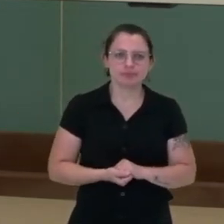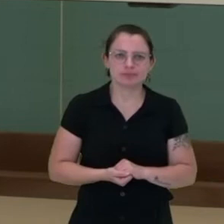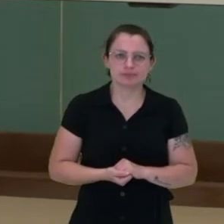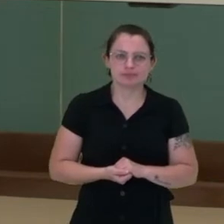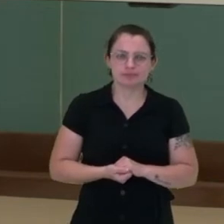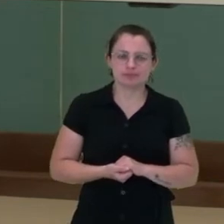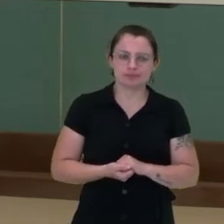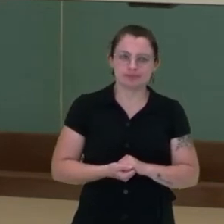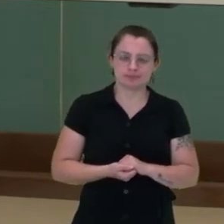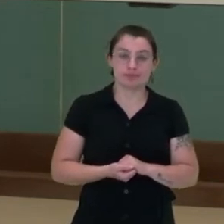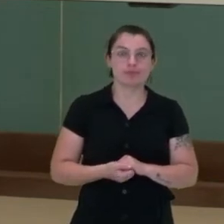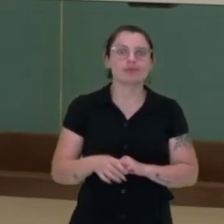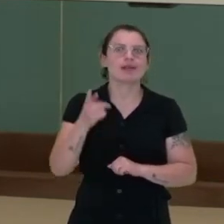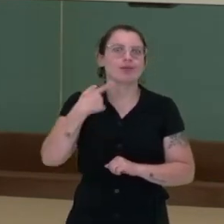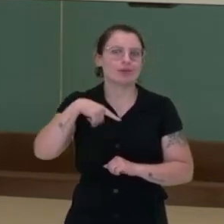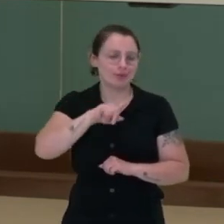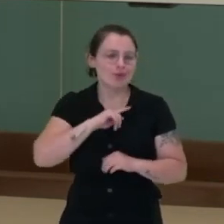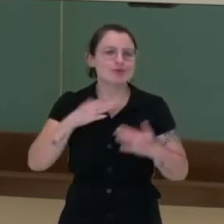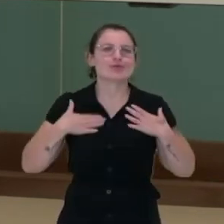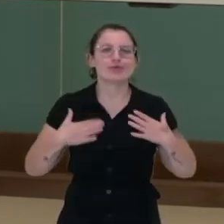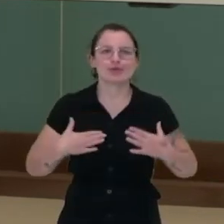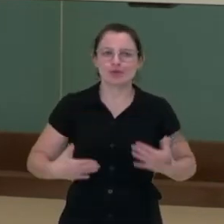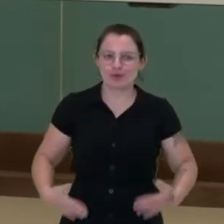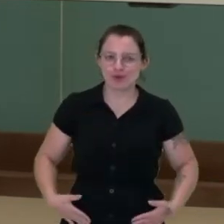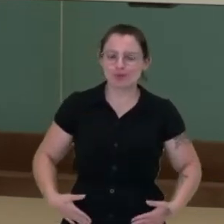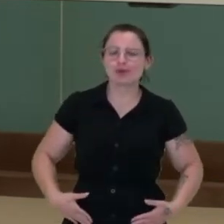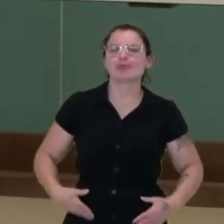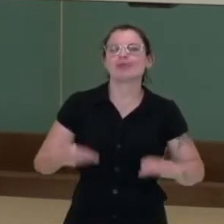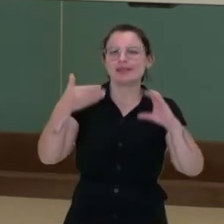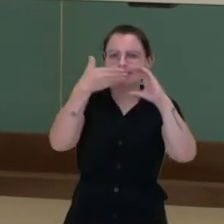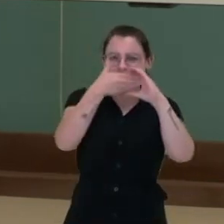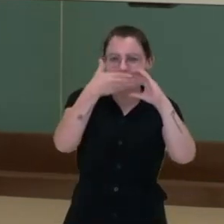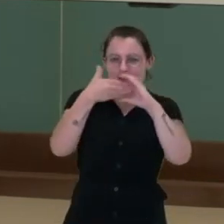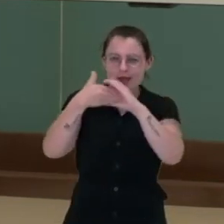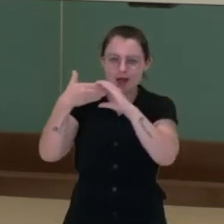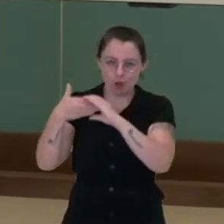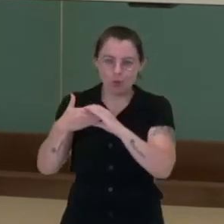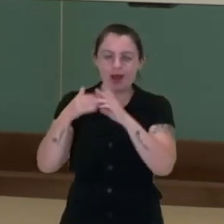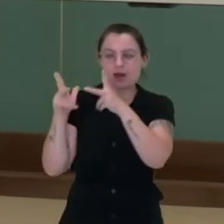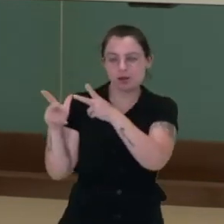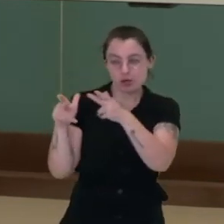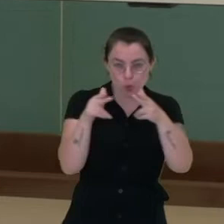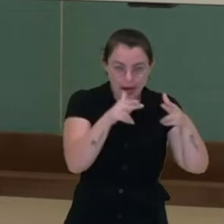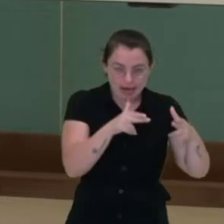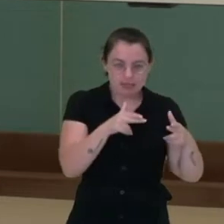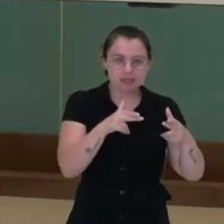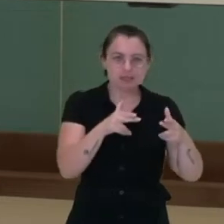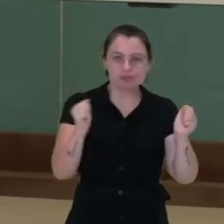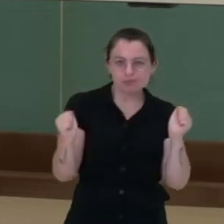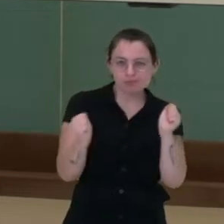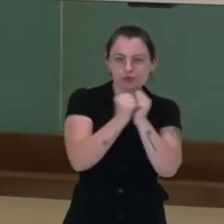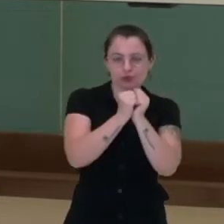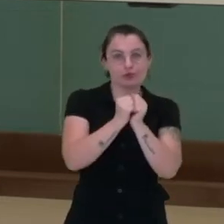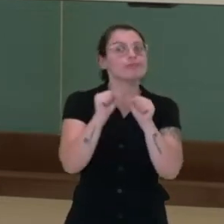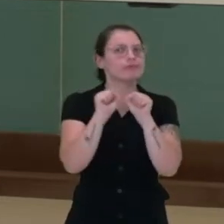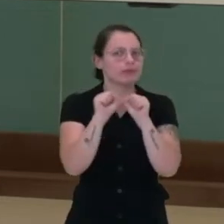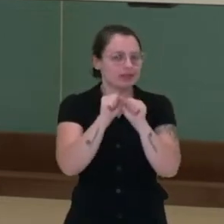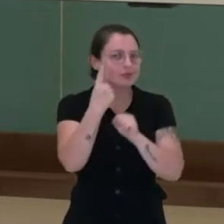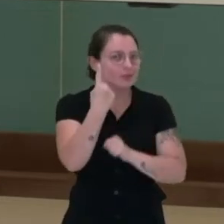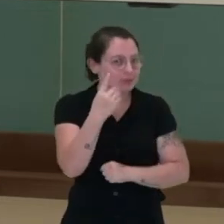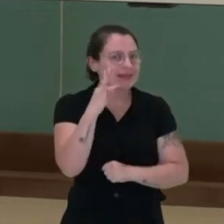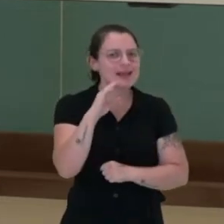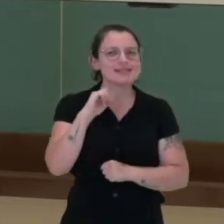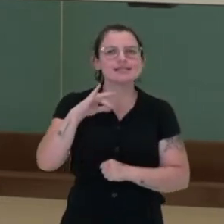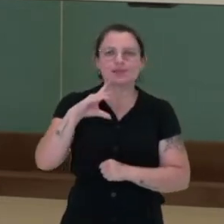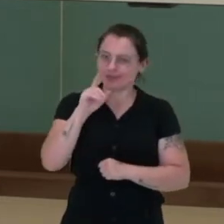já sabe que no nosso corpo, um grupo de células semelhantes e que desempenha determinada função constitui um tecido. Isso você